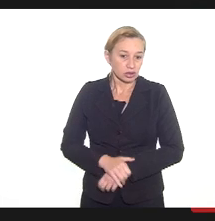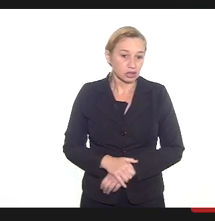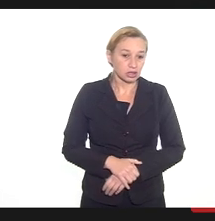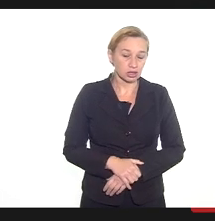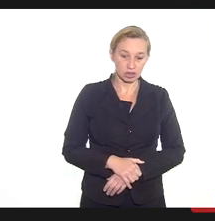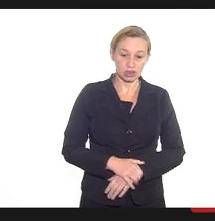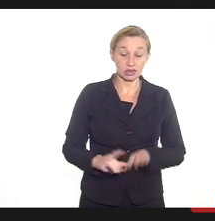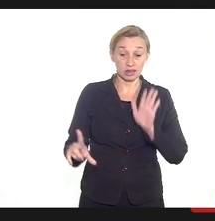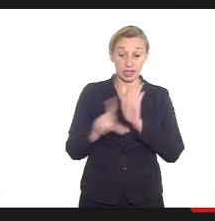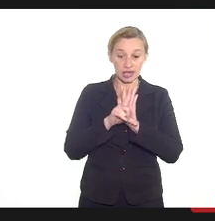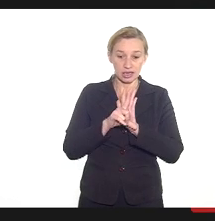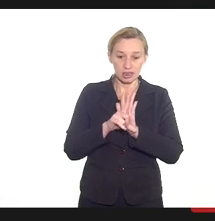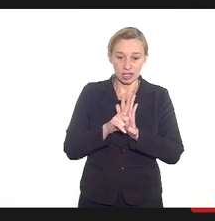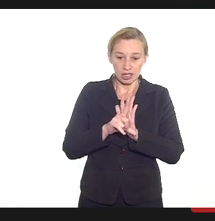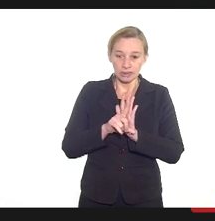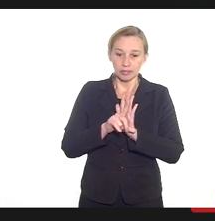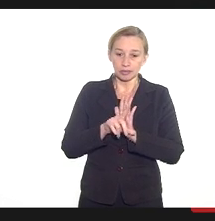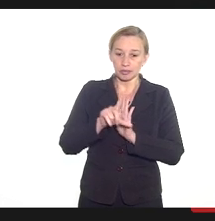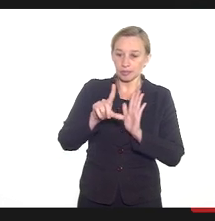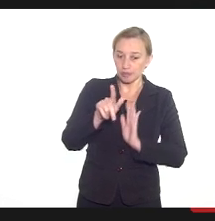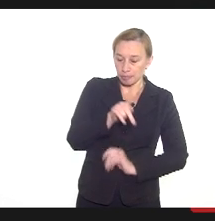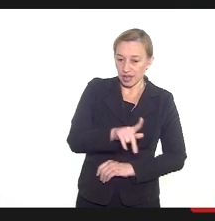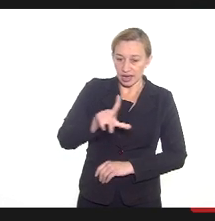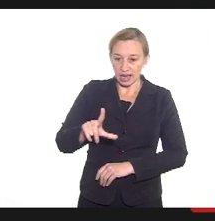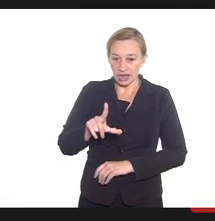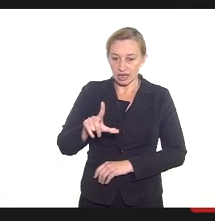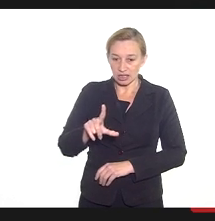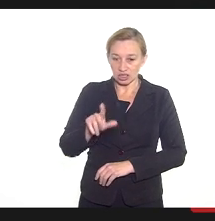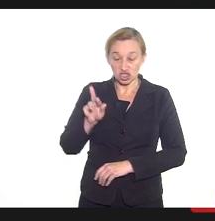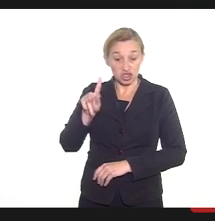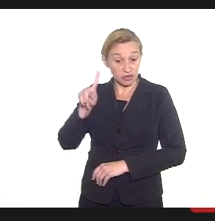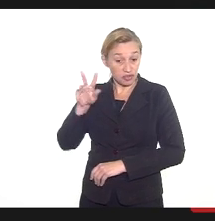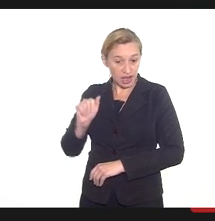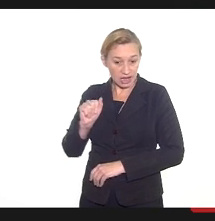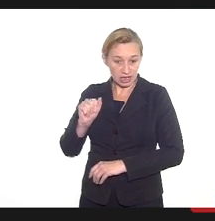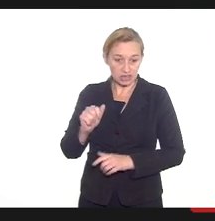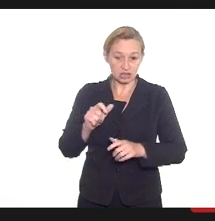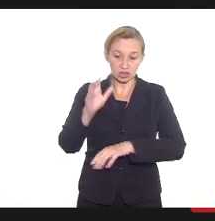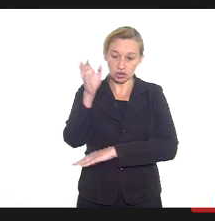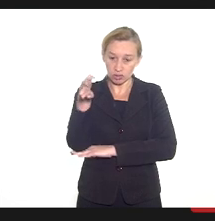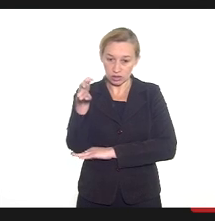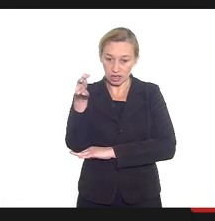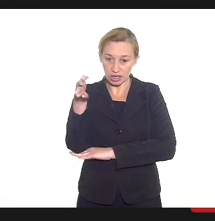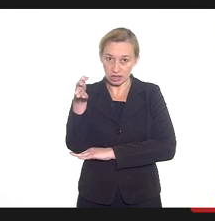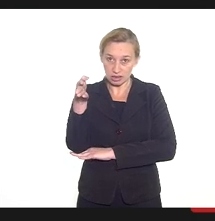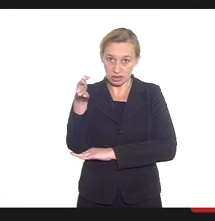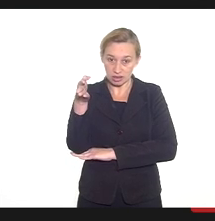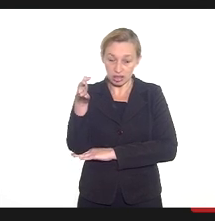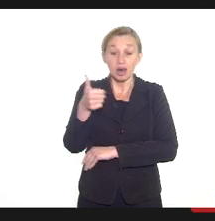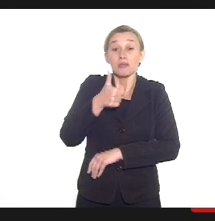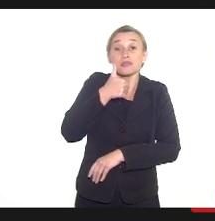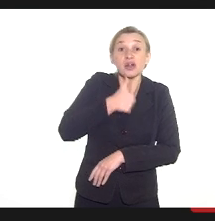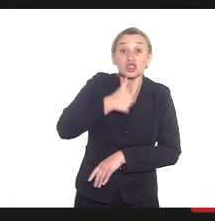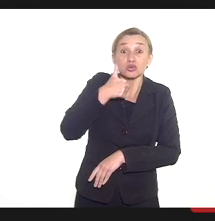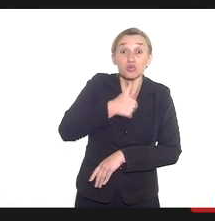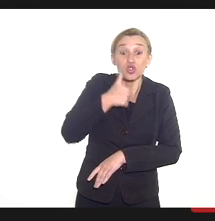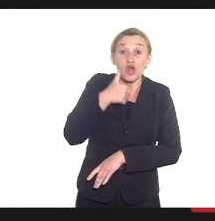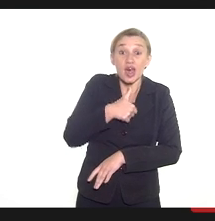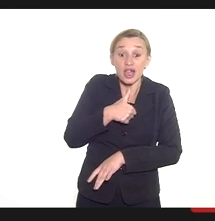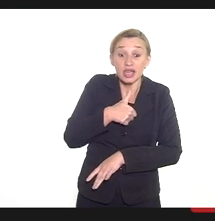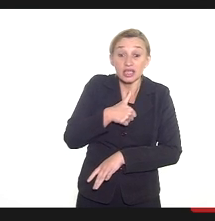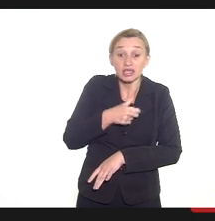Então, essa lei, essa PL de reserva de vagas provisórias em hotéis e pousadas para as mulheres que